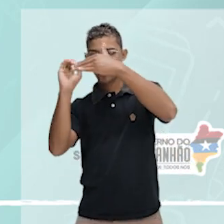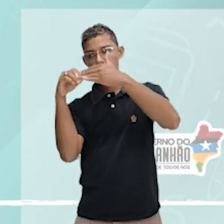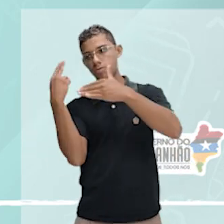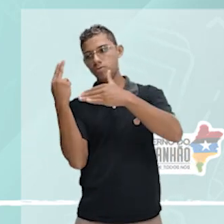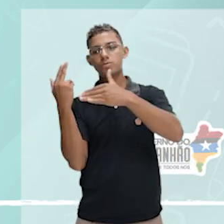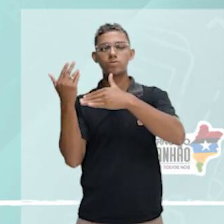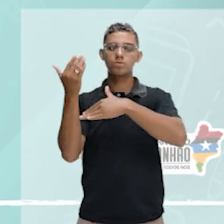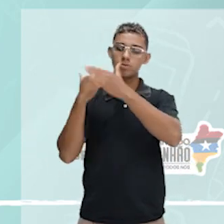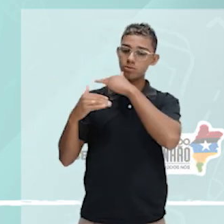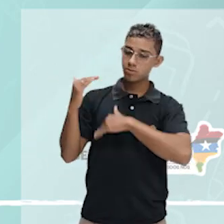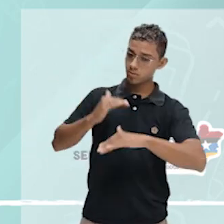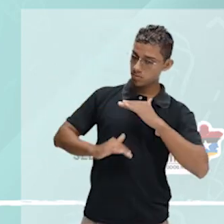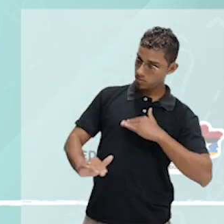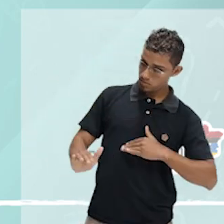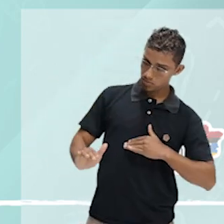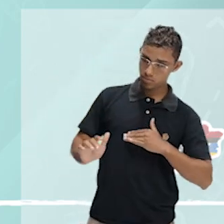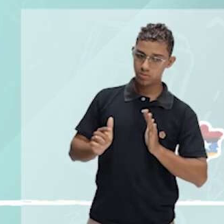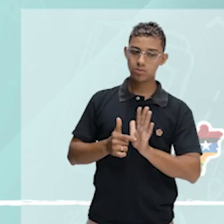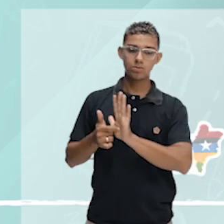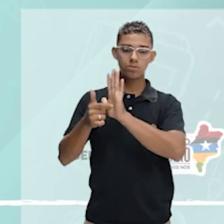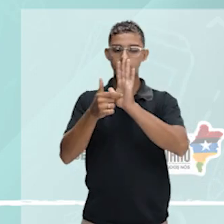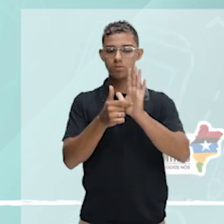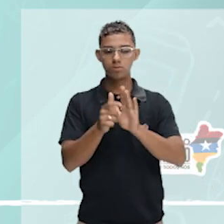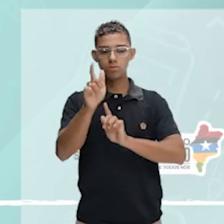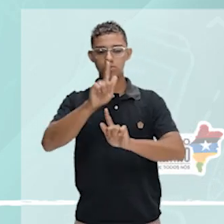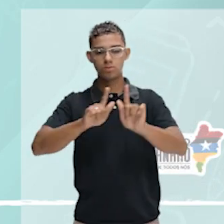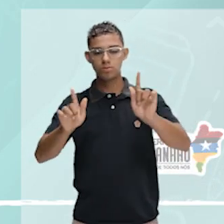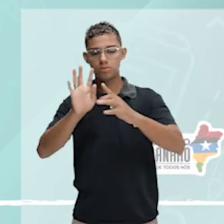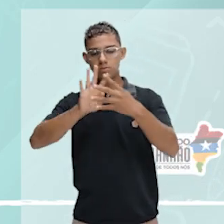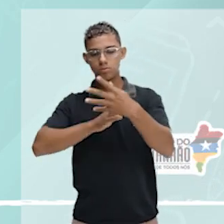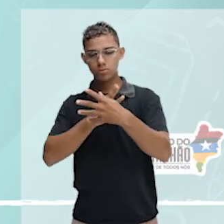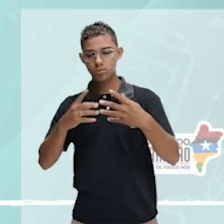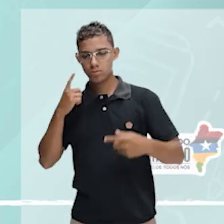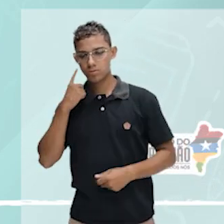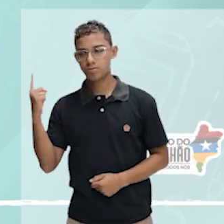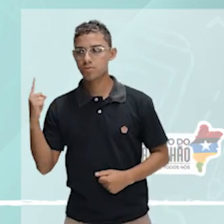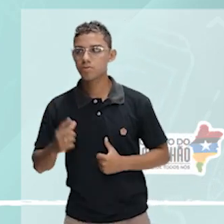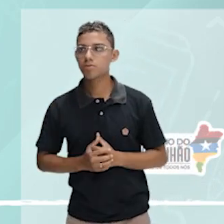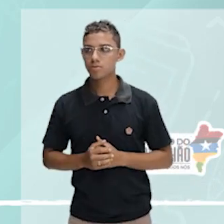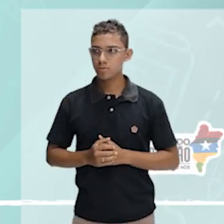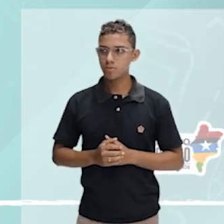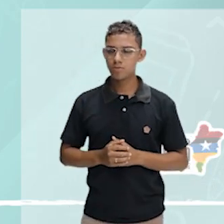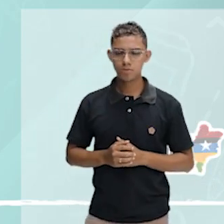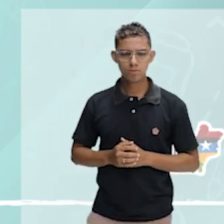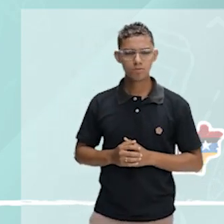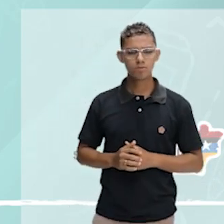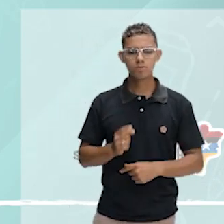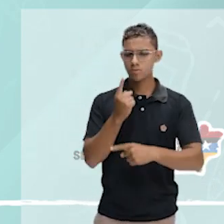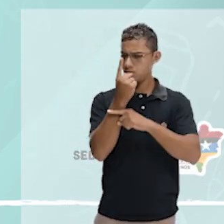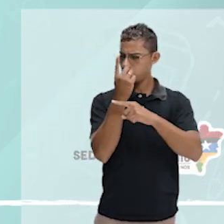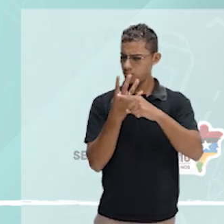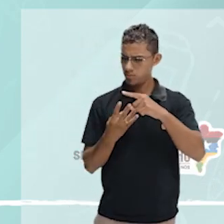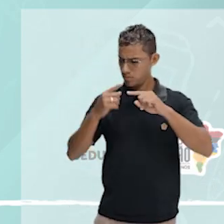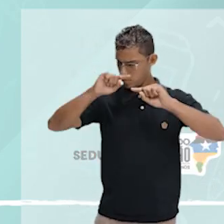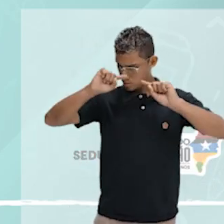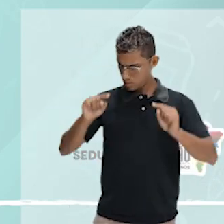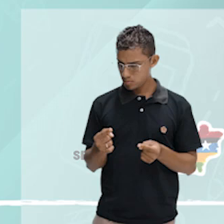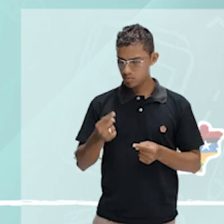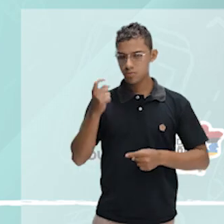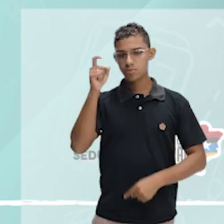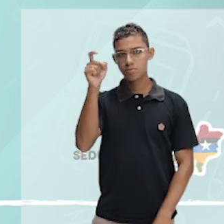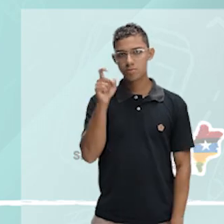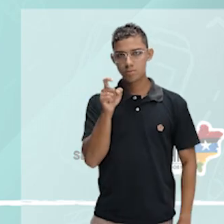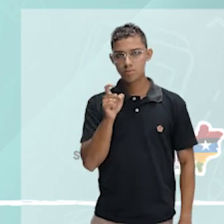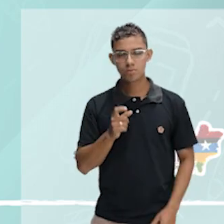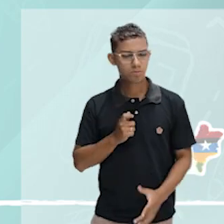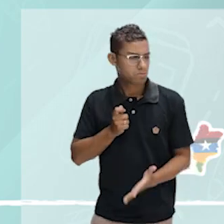a representação gráfica dessa função aqui chama atenção para um detalhe ó perceba que um quarto tá entre parênteses